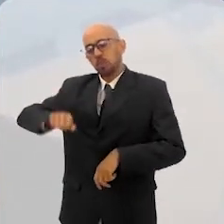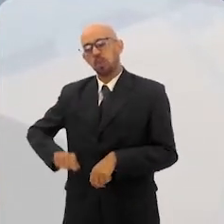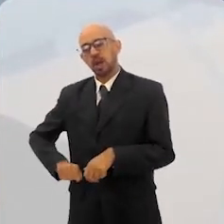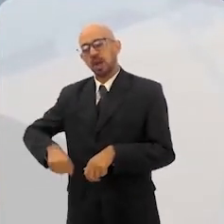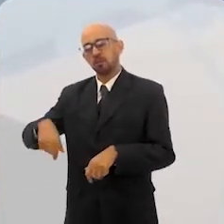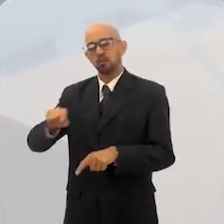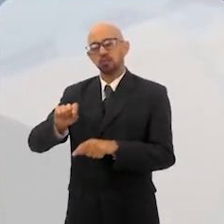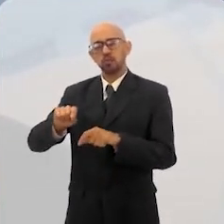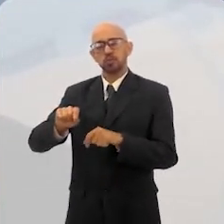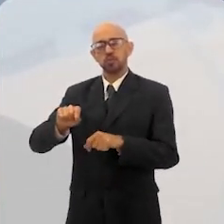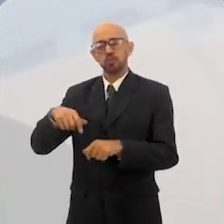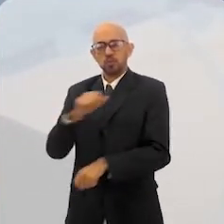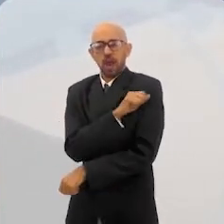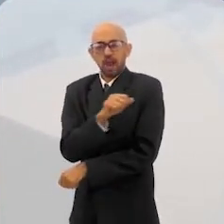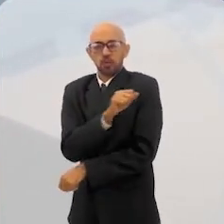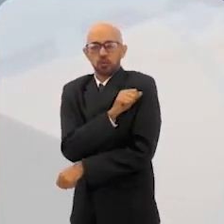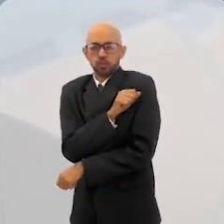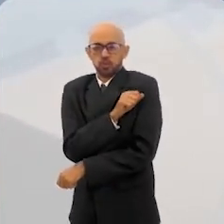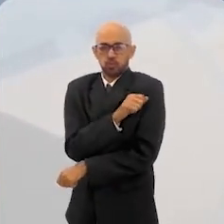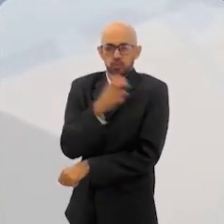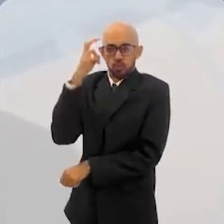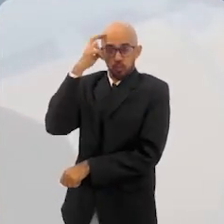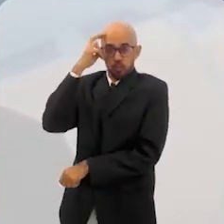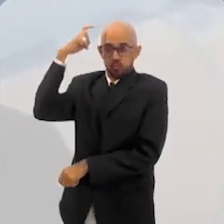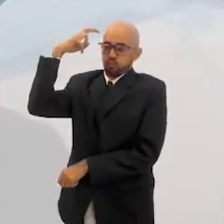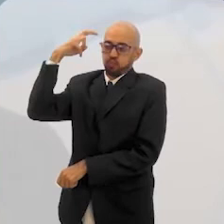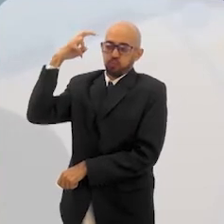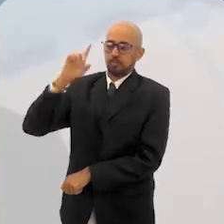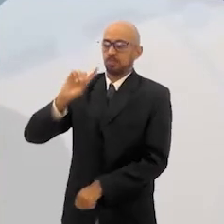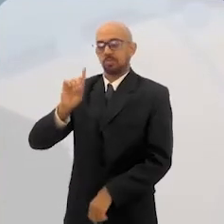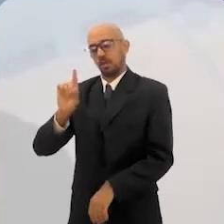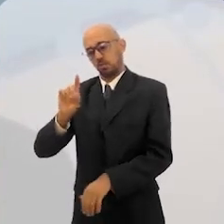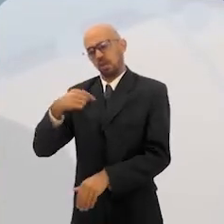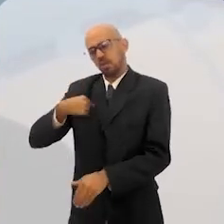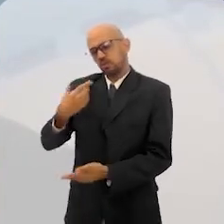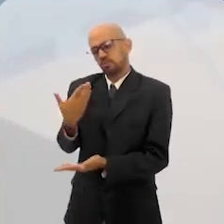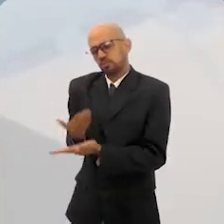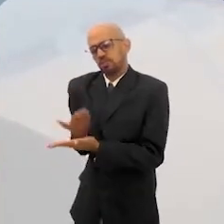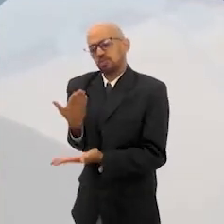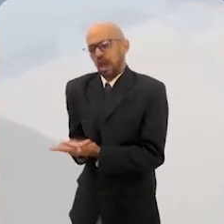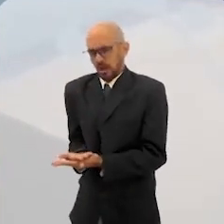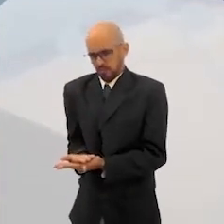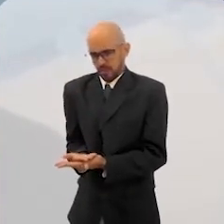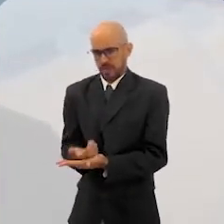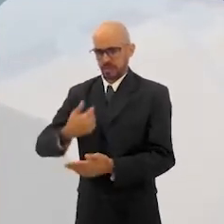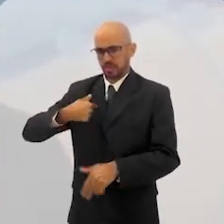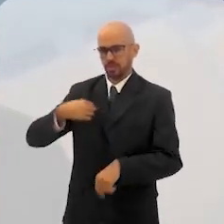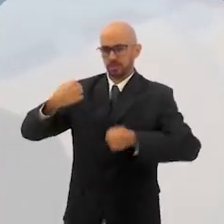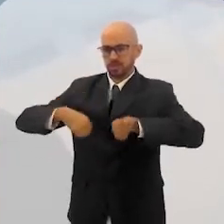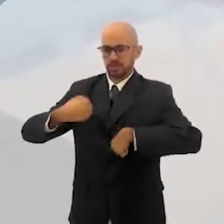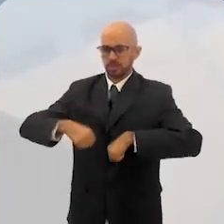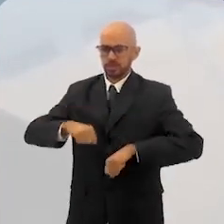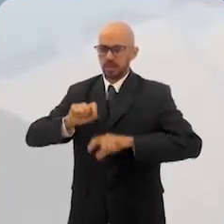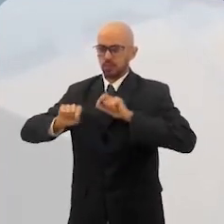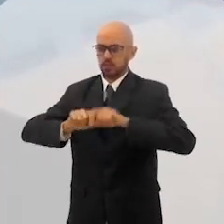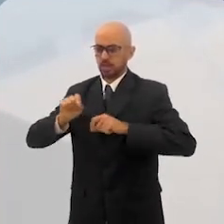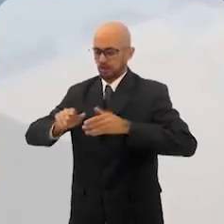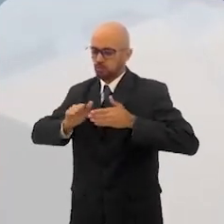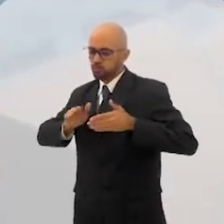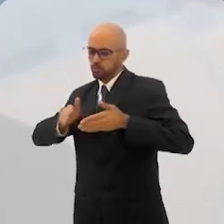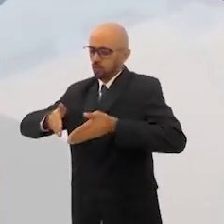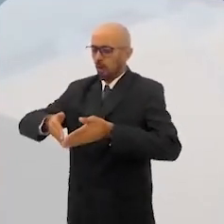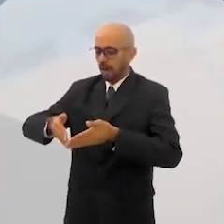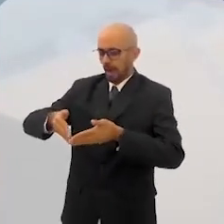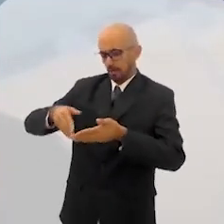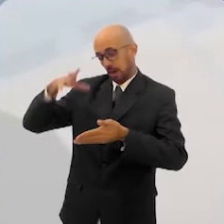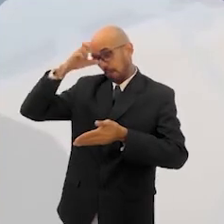fui um aluno inteligente. Eu era estudioso, eu precisava me dedicar